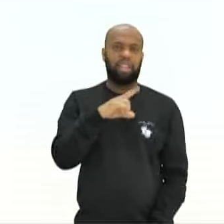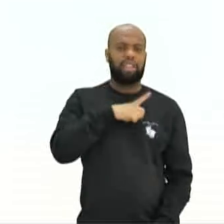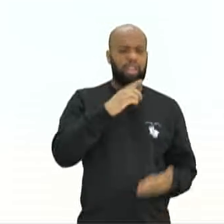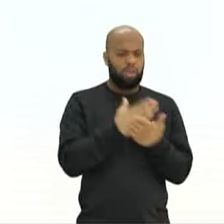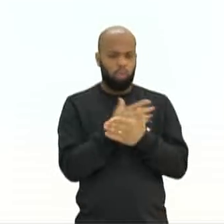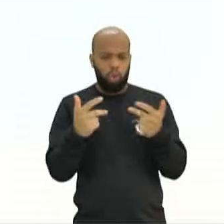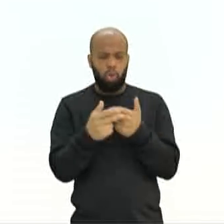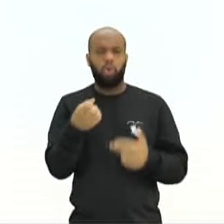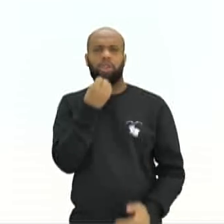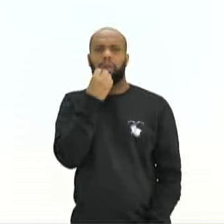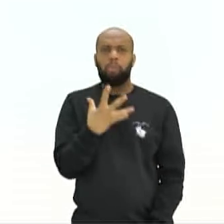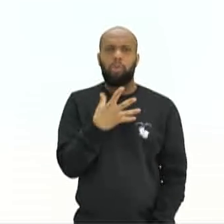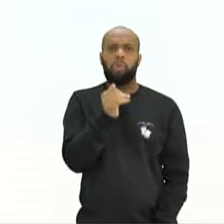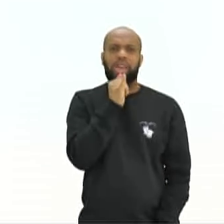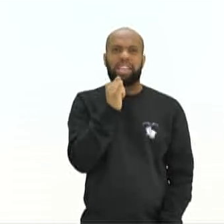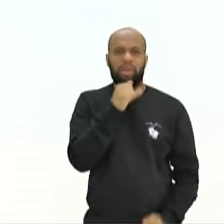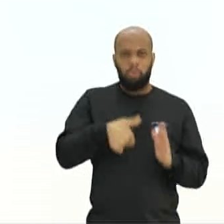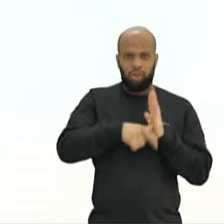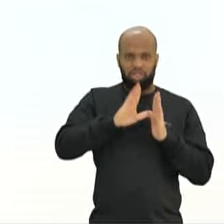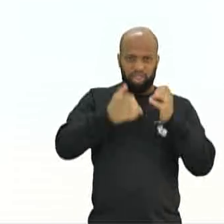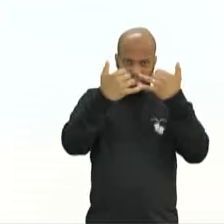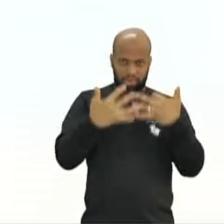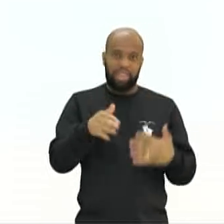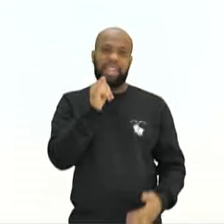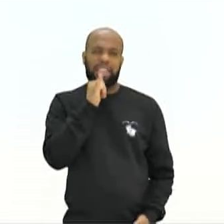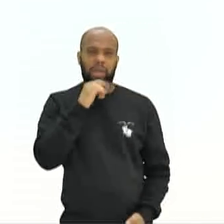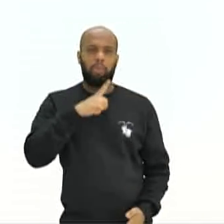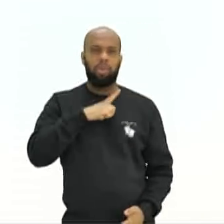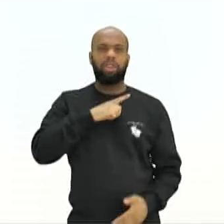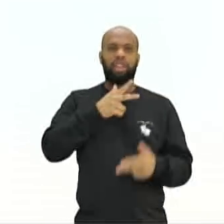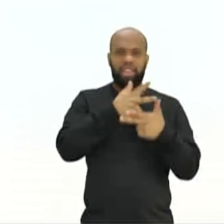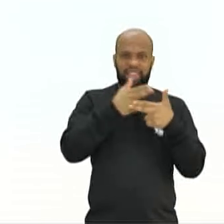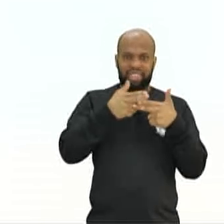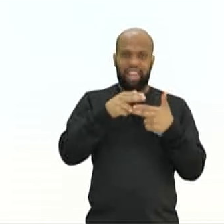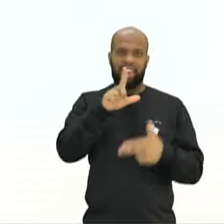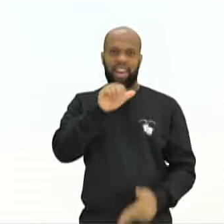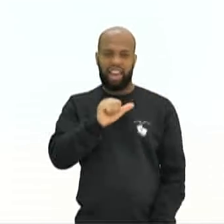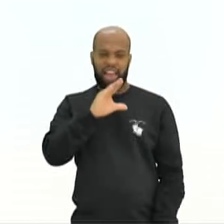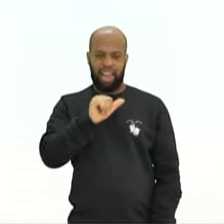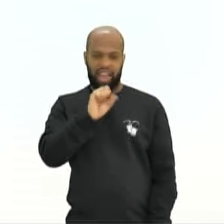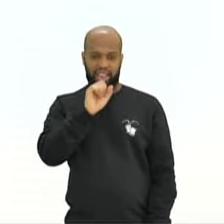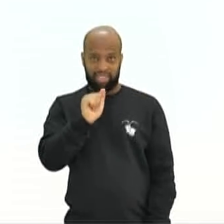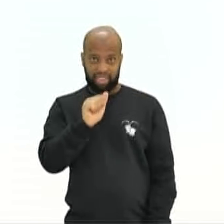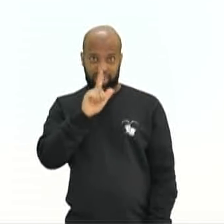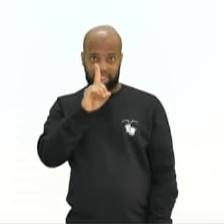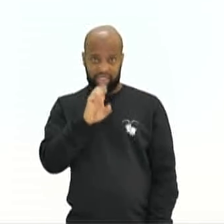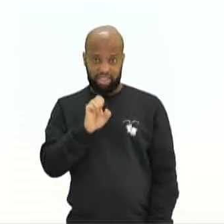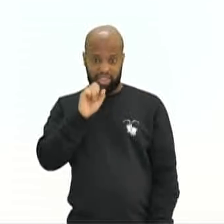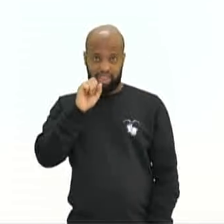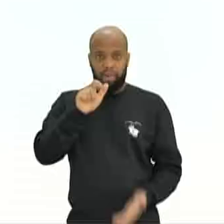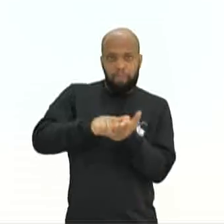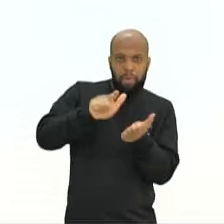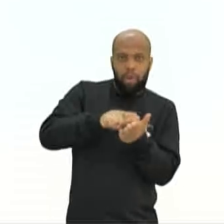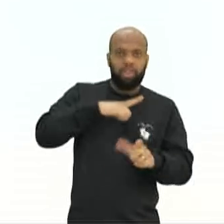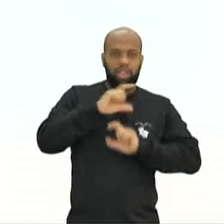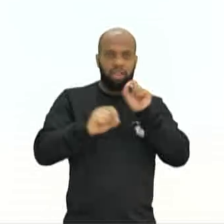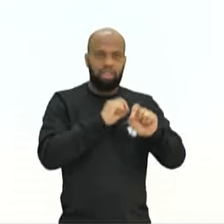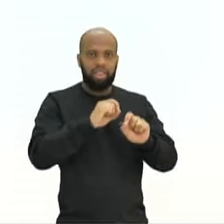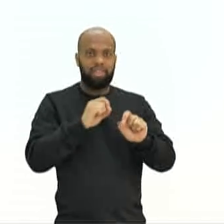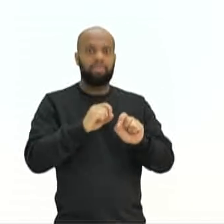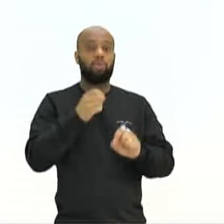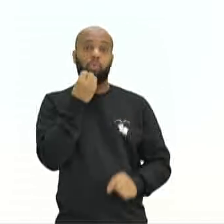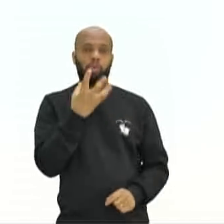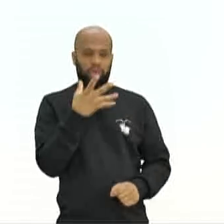de grande sucesso como Stranger Things e A Casa de Papel, representarão um ganho total para o empresário que financiou o